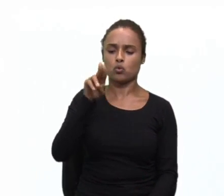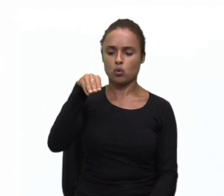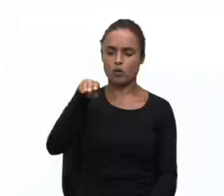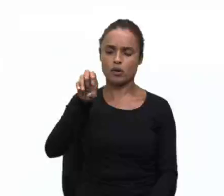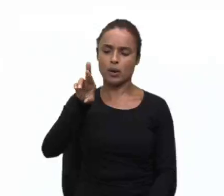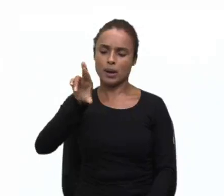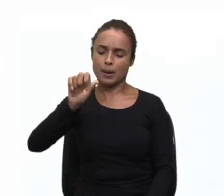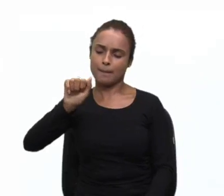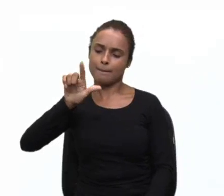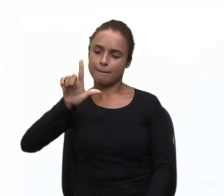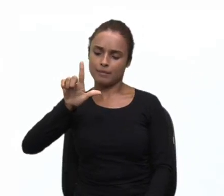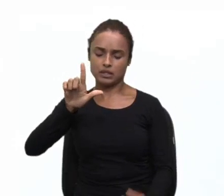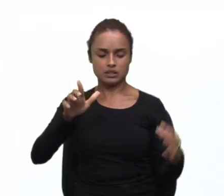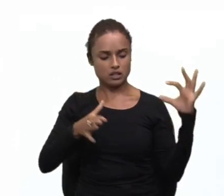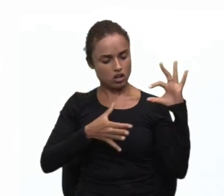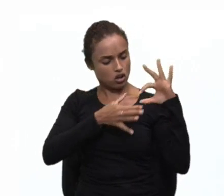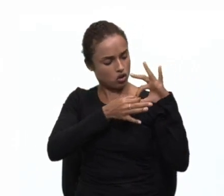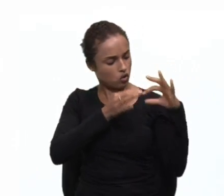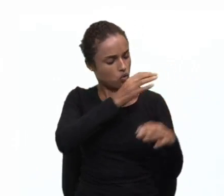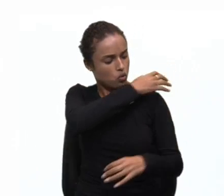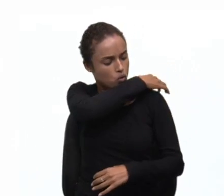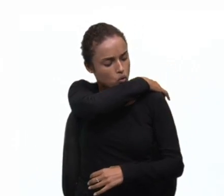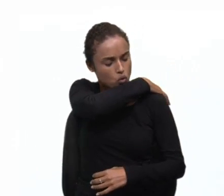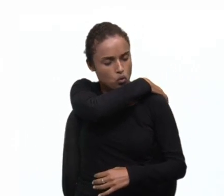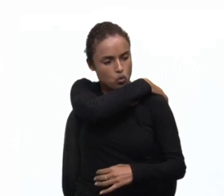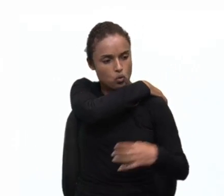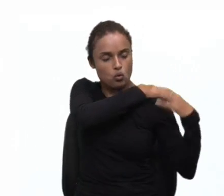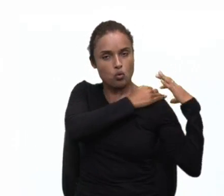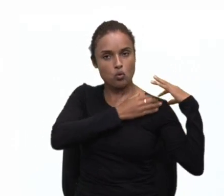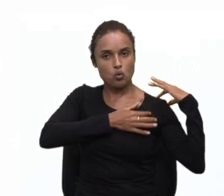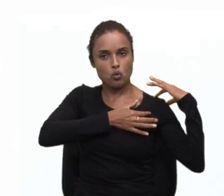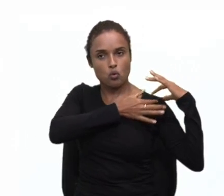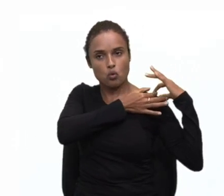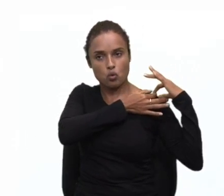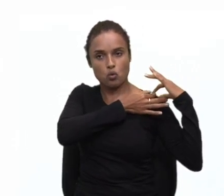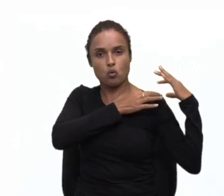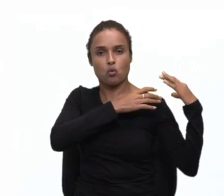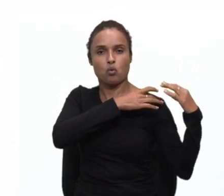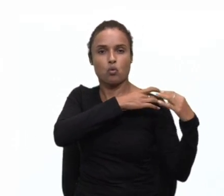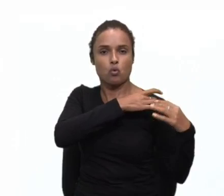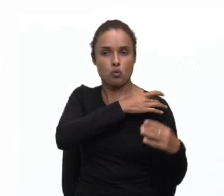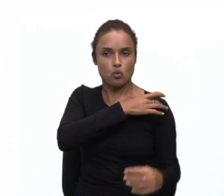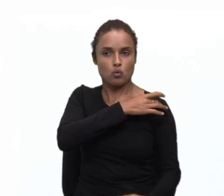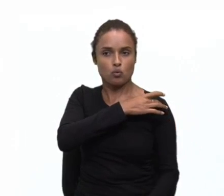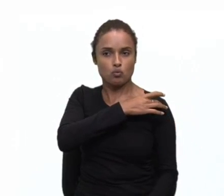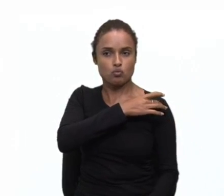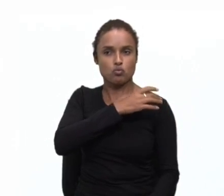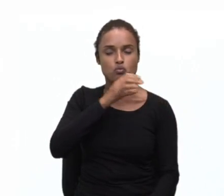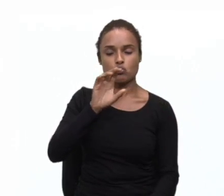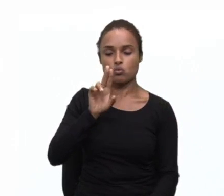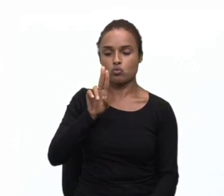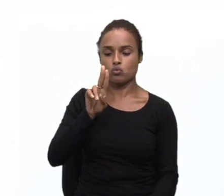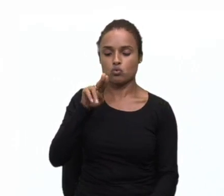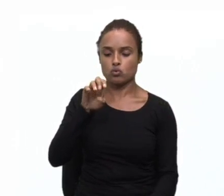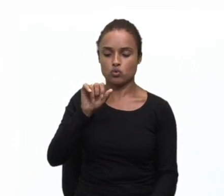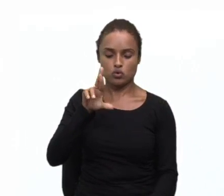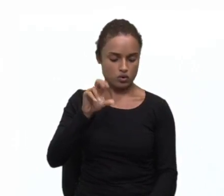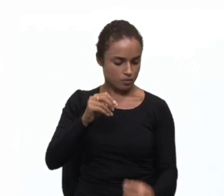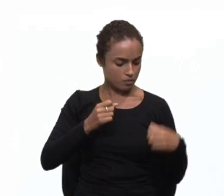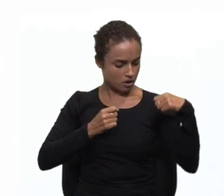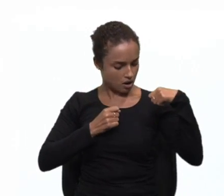fazer a união da escápula e do húmero, tá? Beleza. Une a cabeça do húmero, a